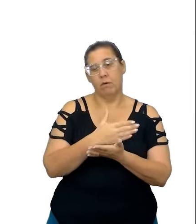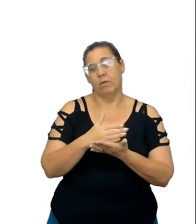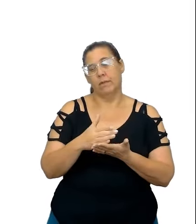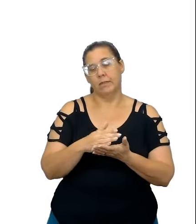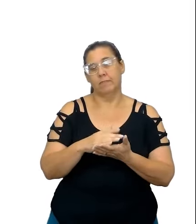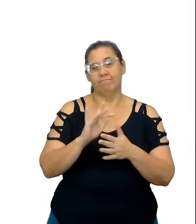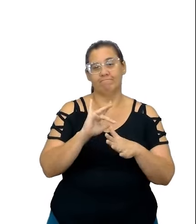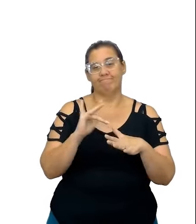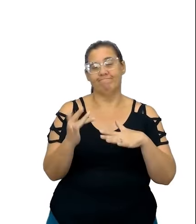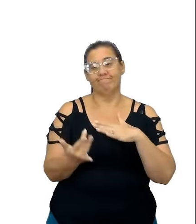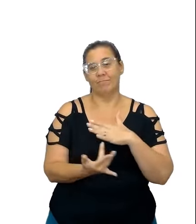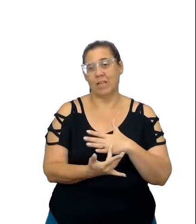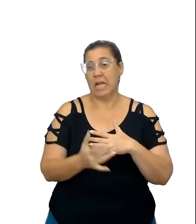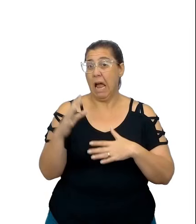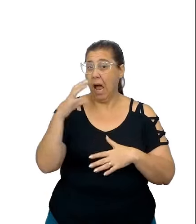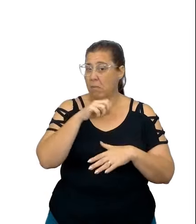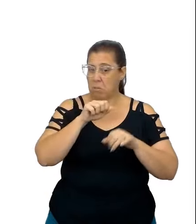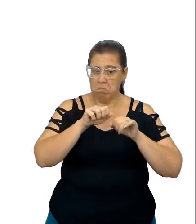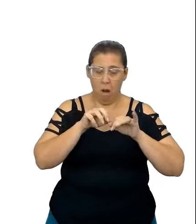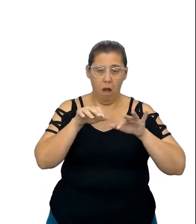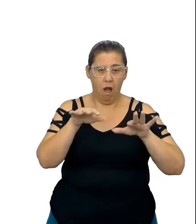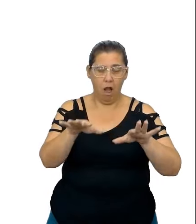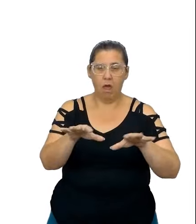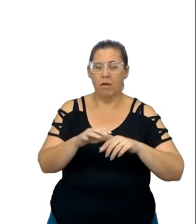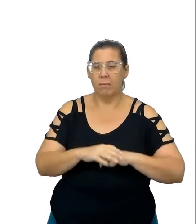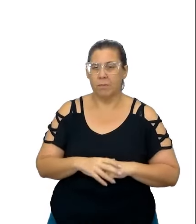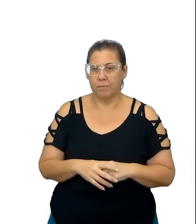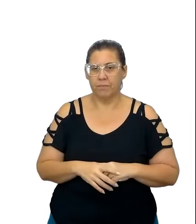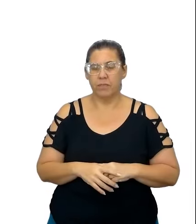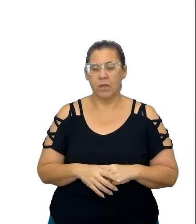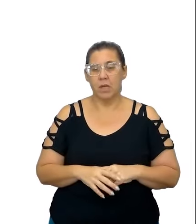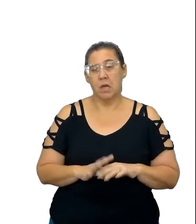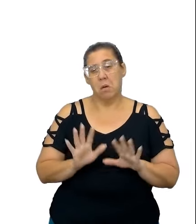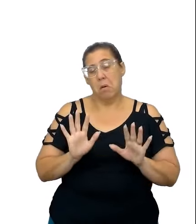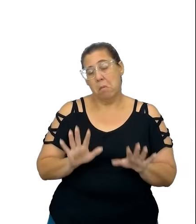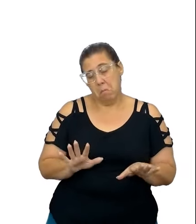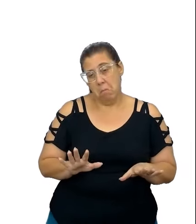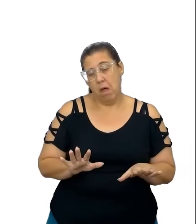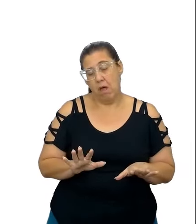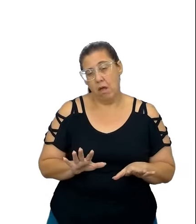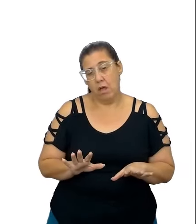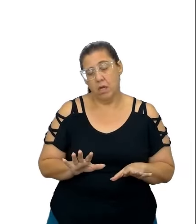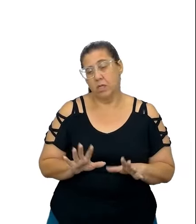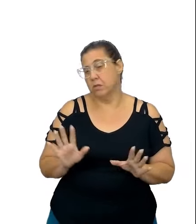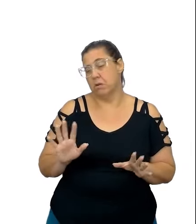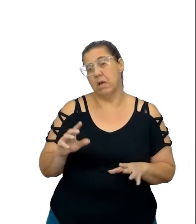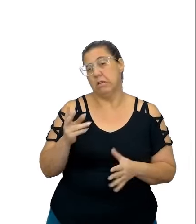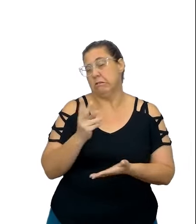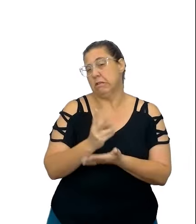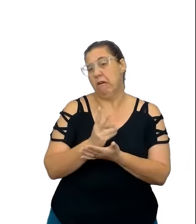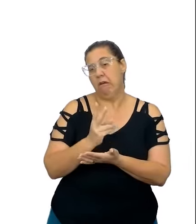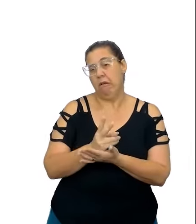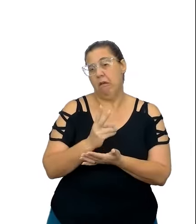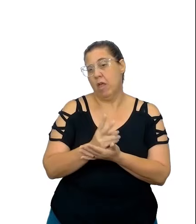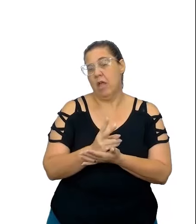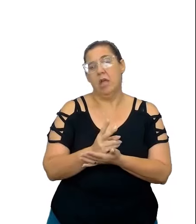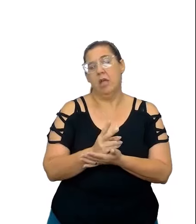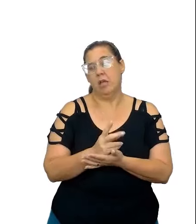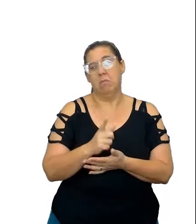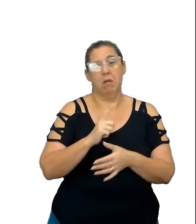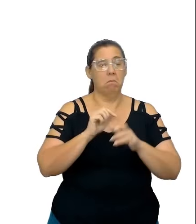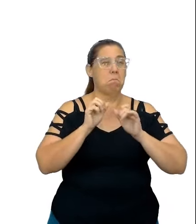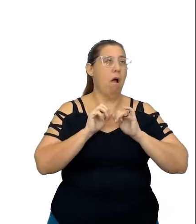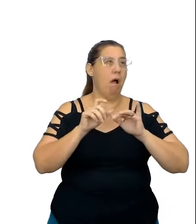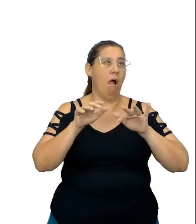redes sociais e viralizam rapidamente. Mas como isso é muito costumeiro, às vezes nem sempre mais está tendo a repercussão